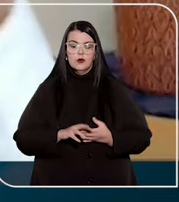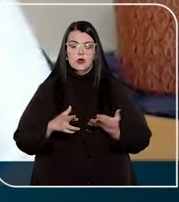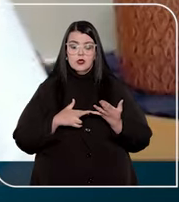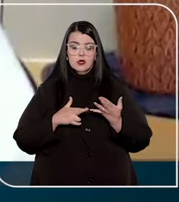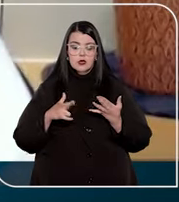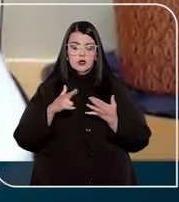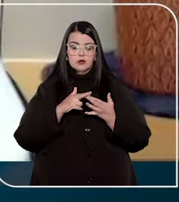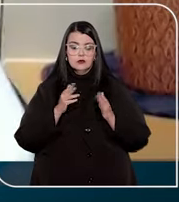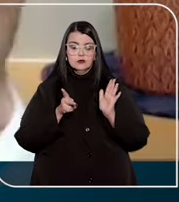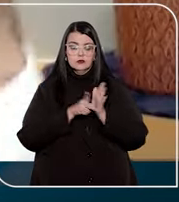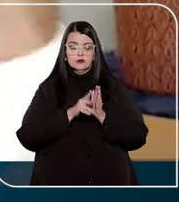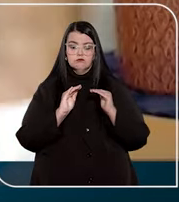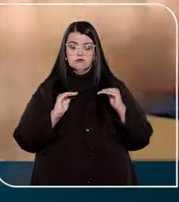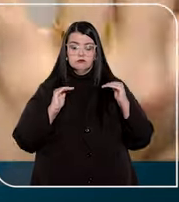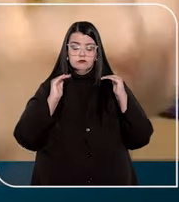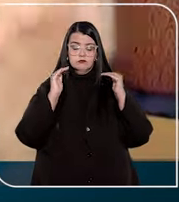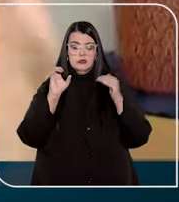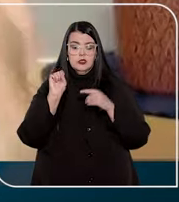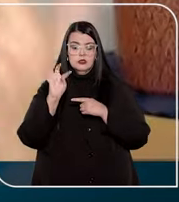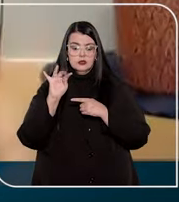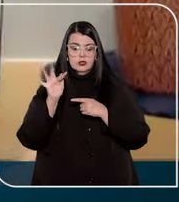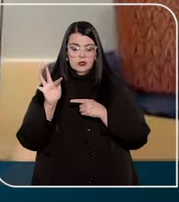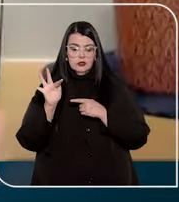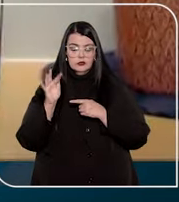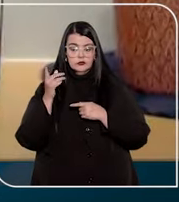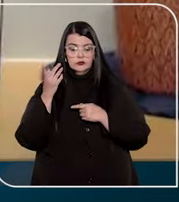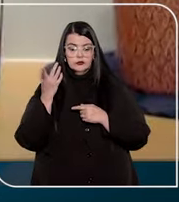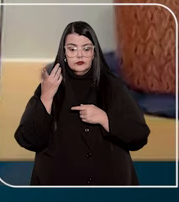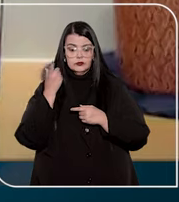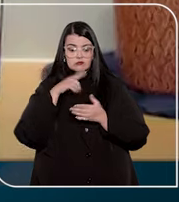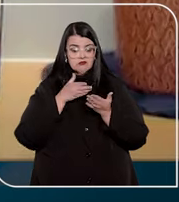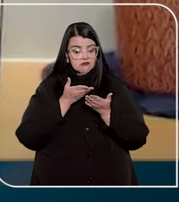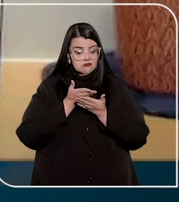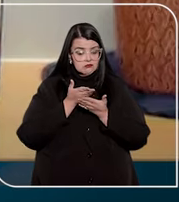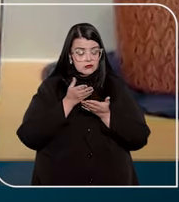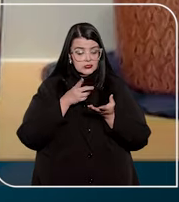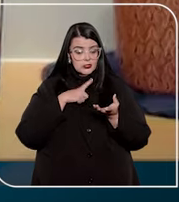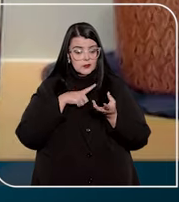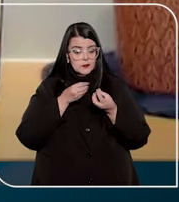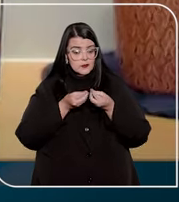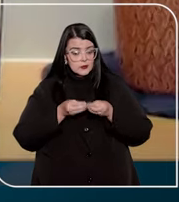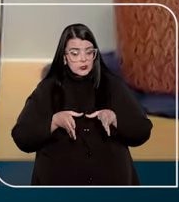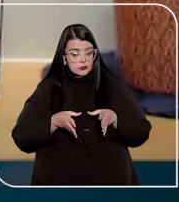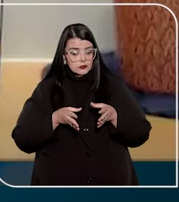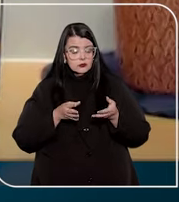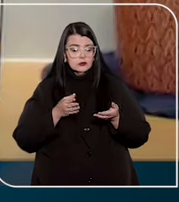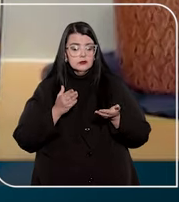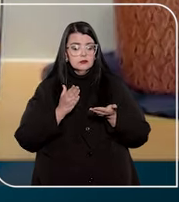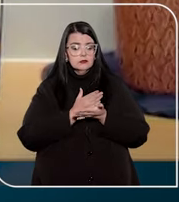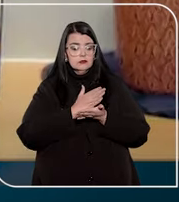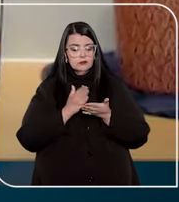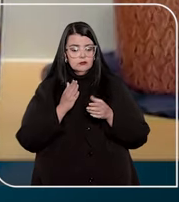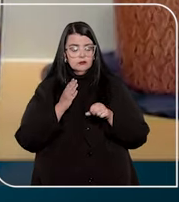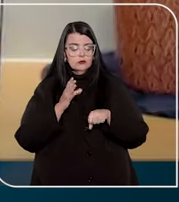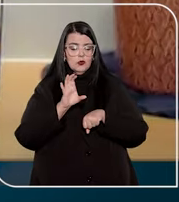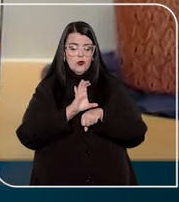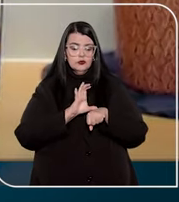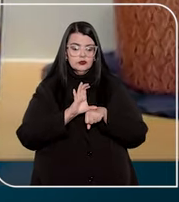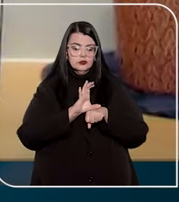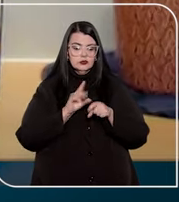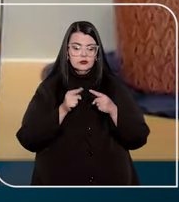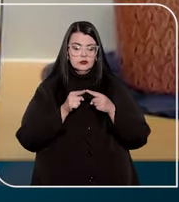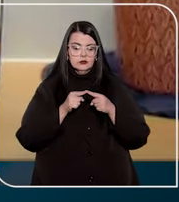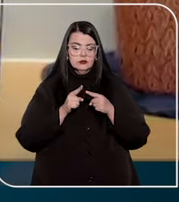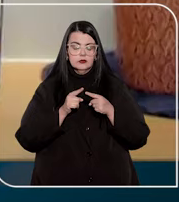para o Supremo Tribunal Federal, caso se identifique alguma violação à Constituição. O que que acontece normalmente?